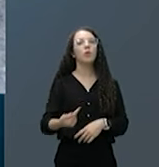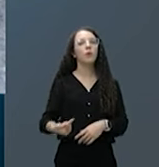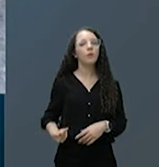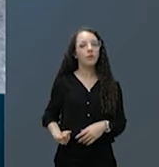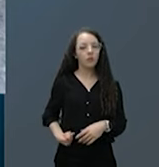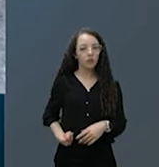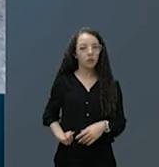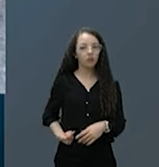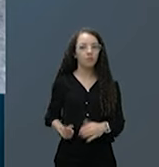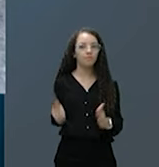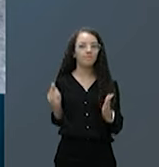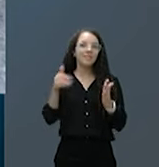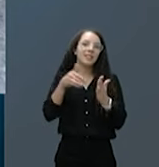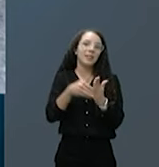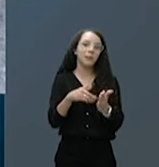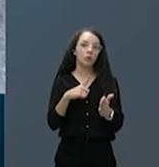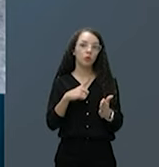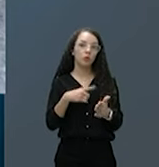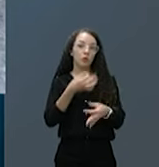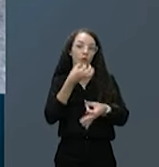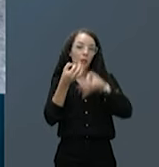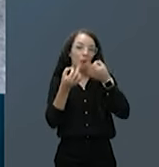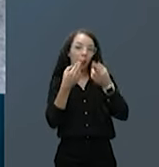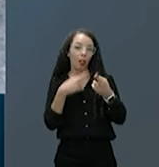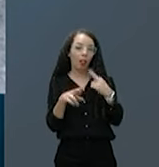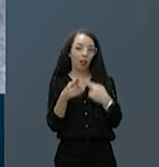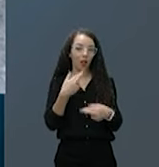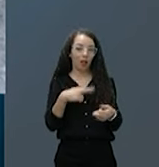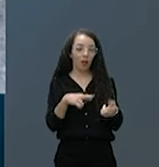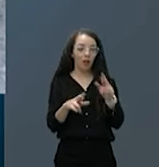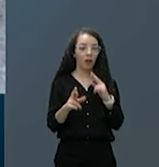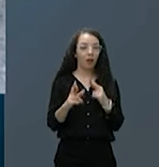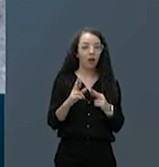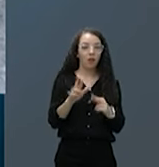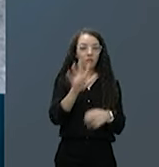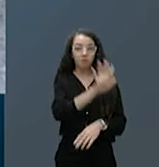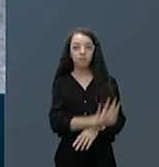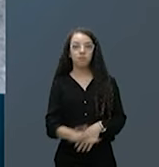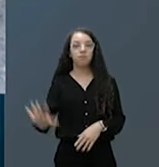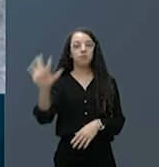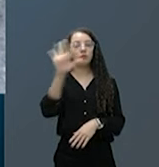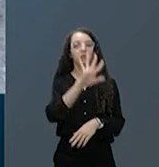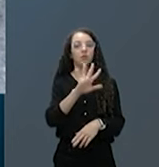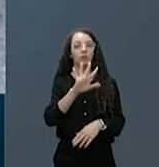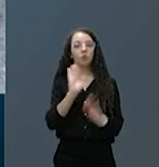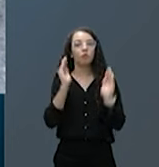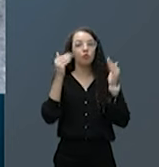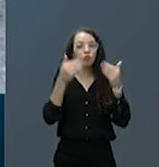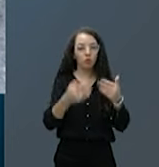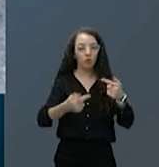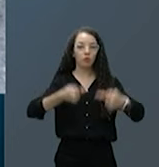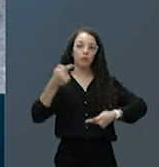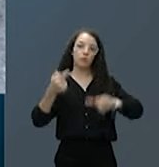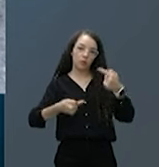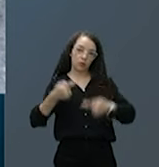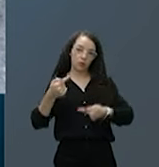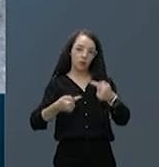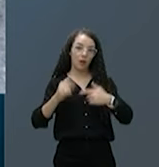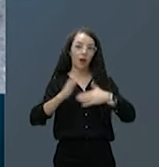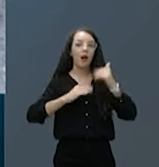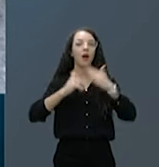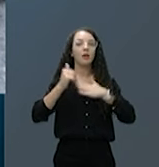limitou-se a criticar de forma genérica e por meios inerentes ao meio político a atuação do